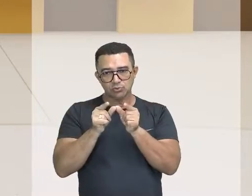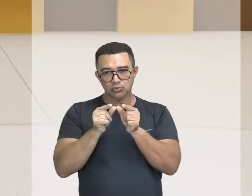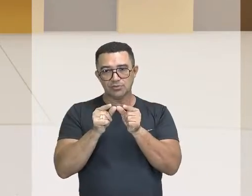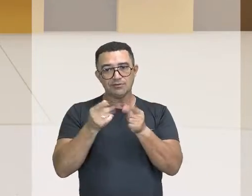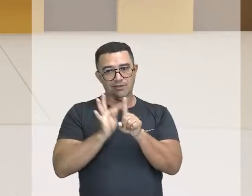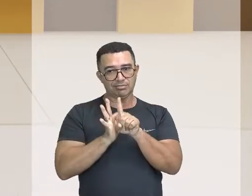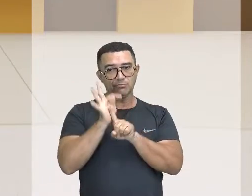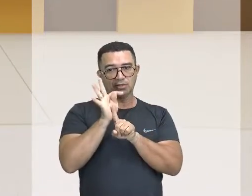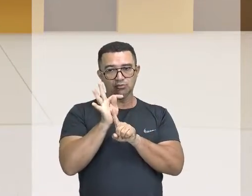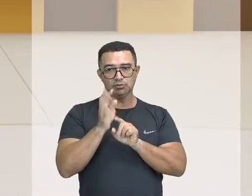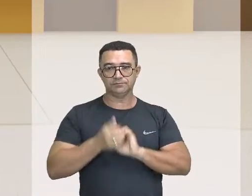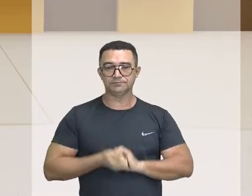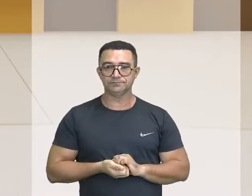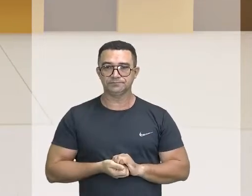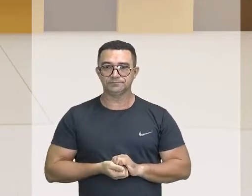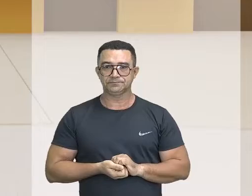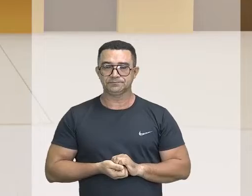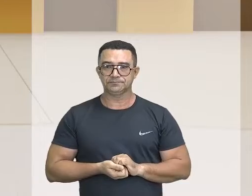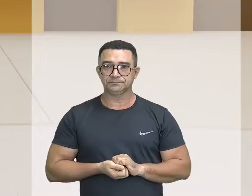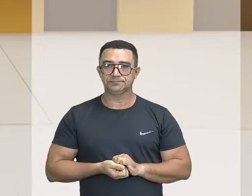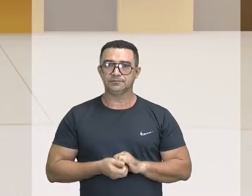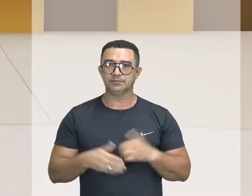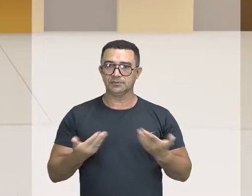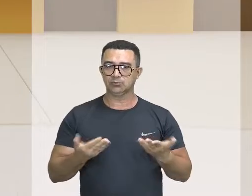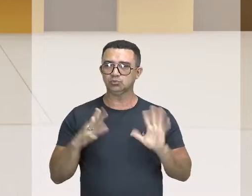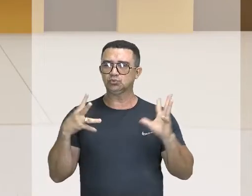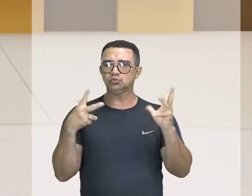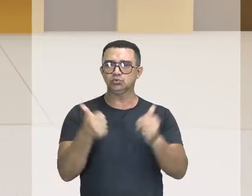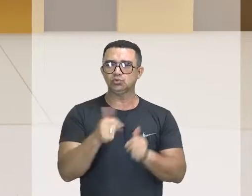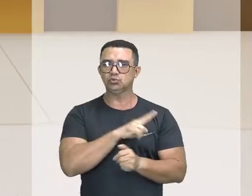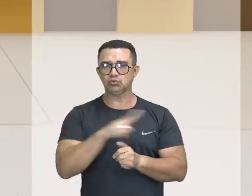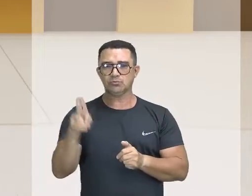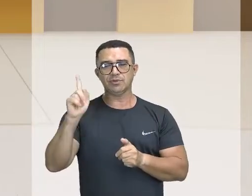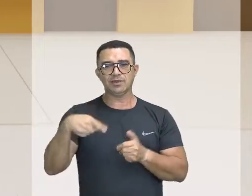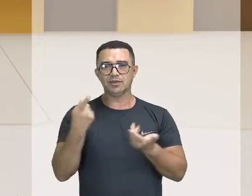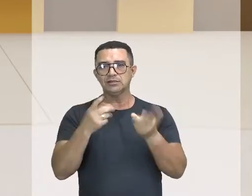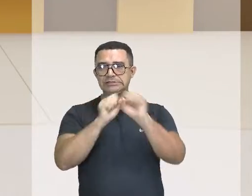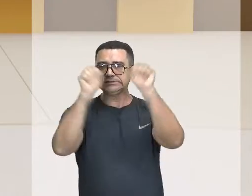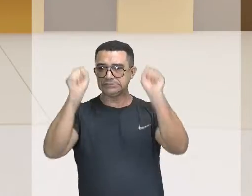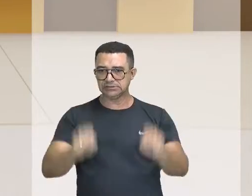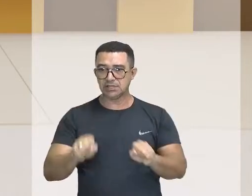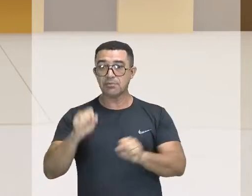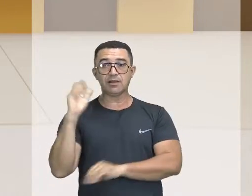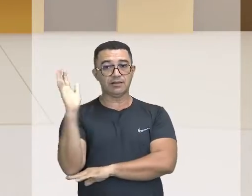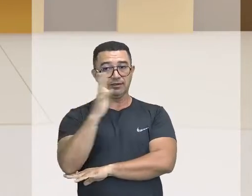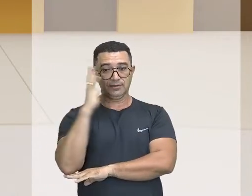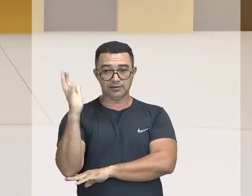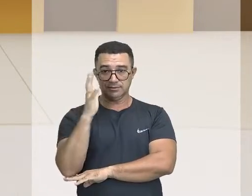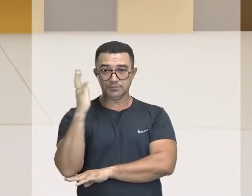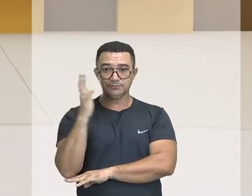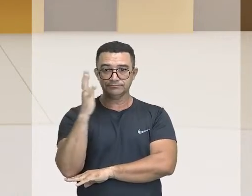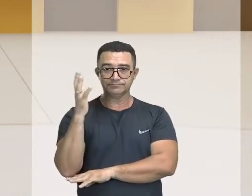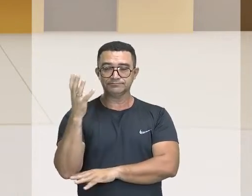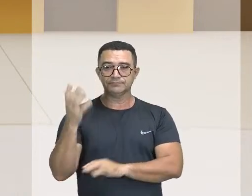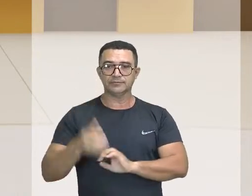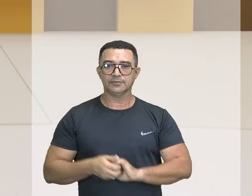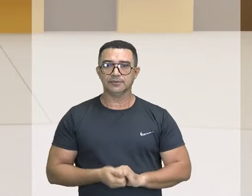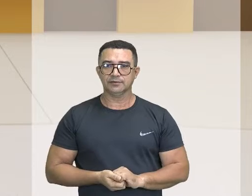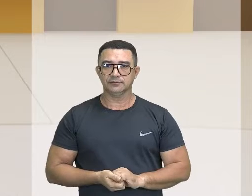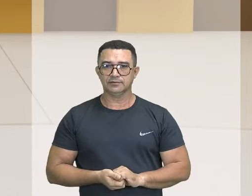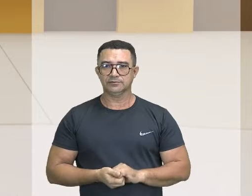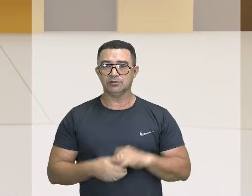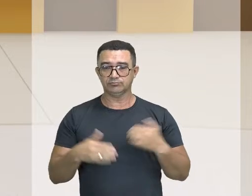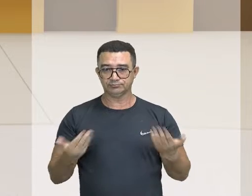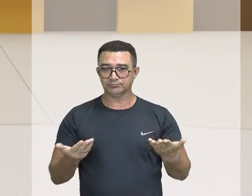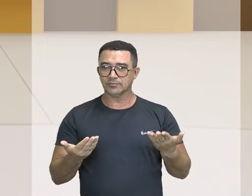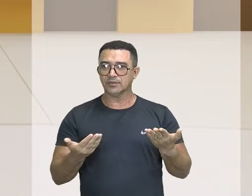tá certo? Isso nós vamos chamar tudo isso de sistemas climáticos, tá certo? Esses mecanismos de feedback,